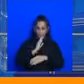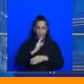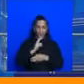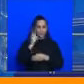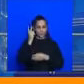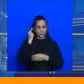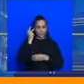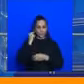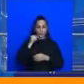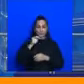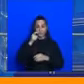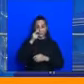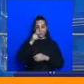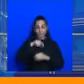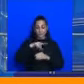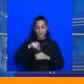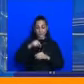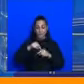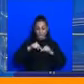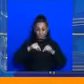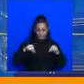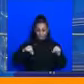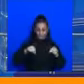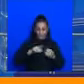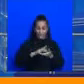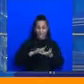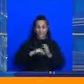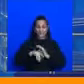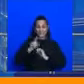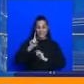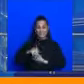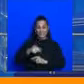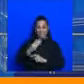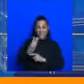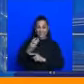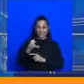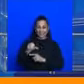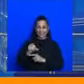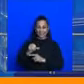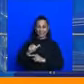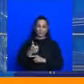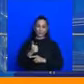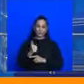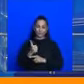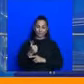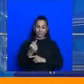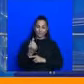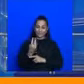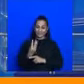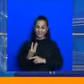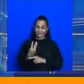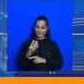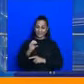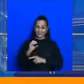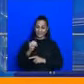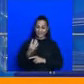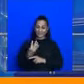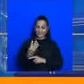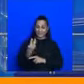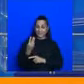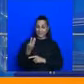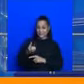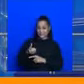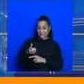Vamos então confirmar as 20 dezenas sorteadas na Lotomania. Confira comigo. 39, 11, 13,